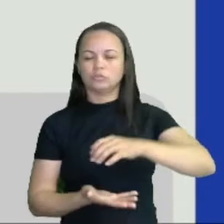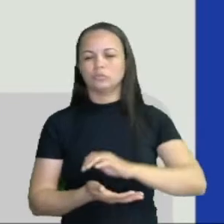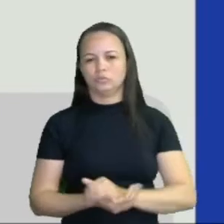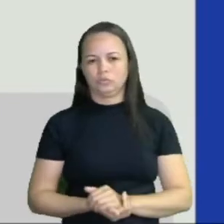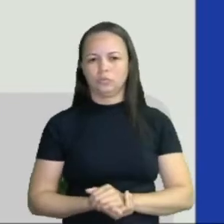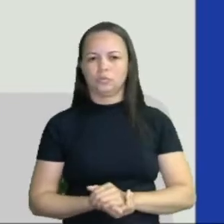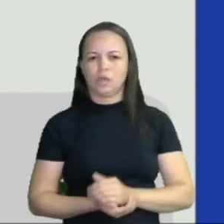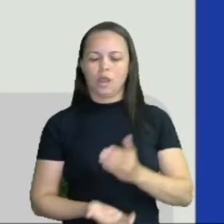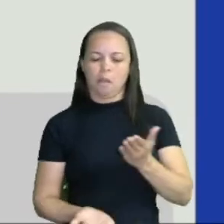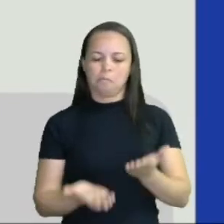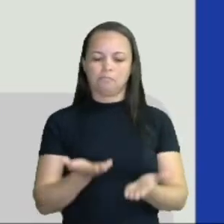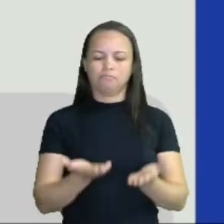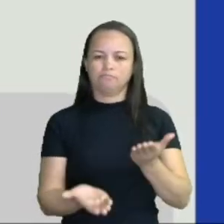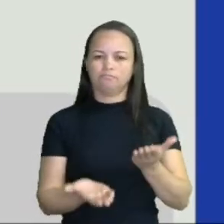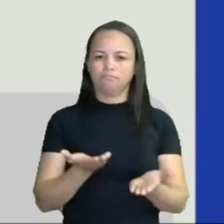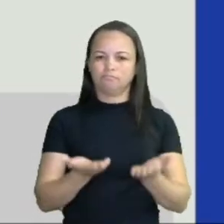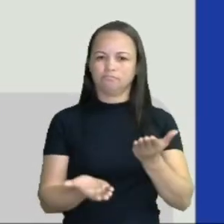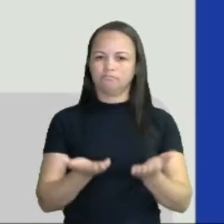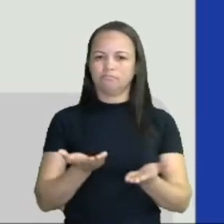Balança.